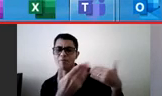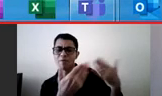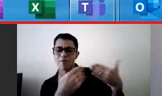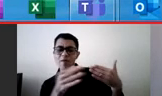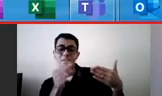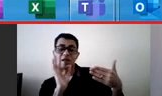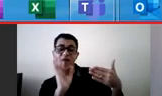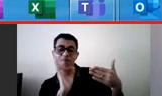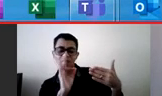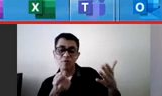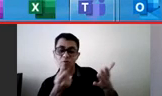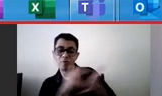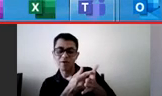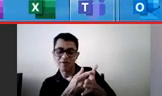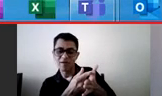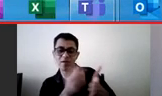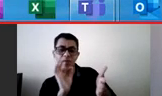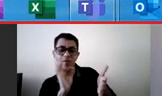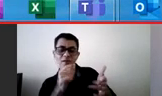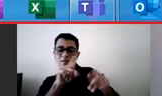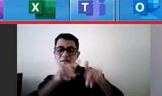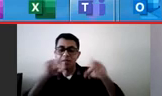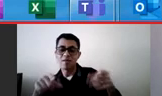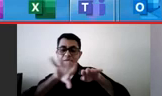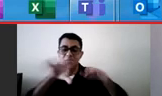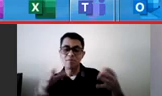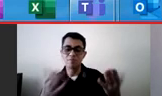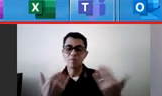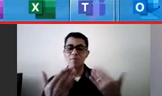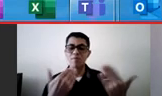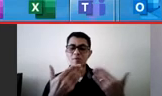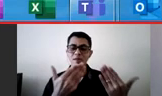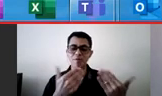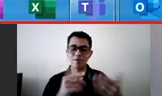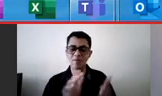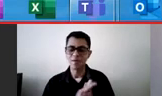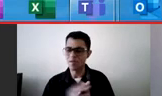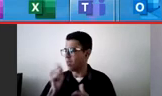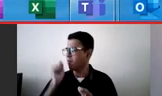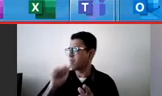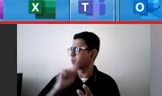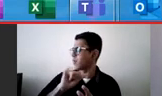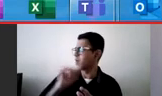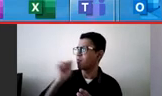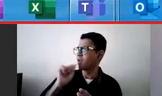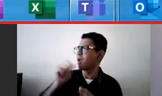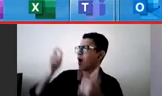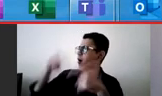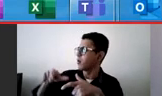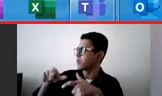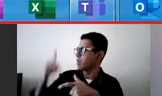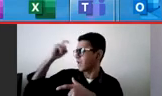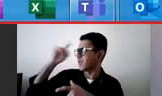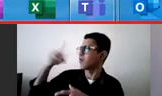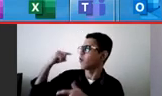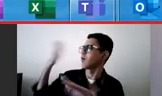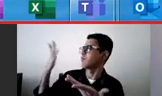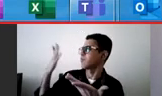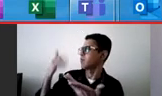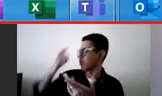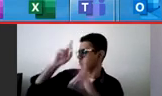café, muitas vezes eu compro café na padaria, vou tomar café com eles na rua, assim, conversando. E minha mulher fala assim, mano, de onde você tira essas ideias malucas? Mas eles são